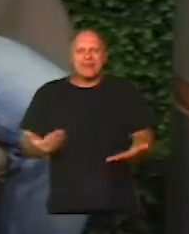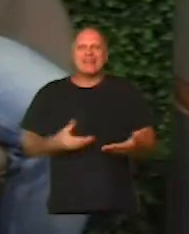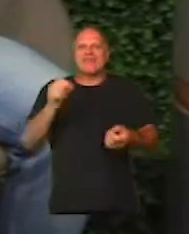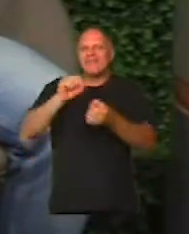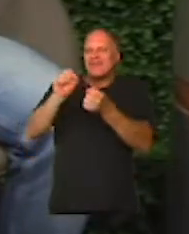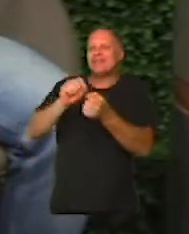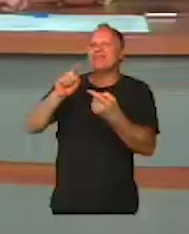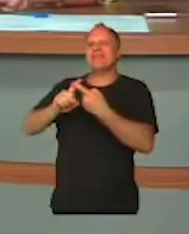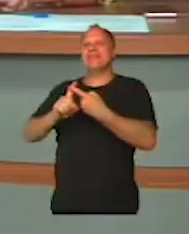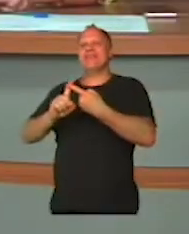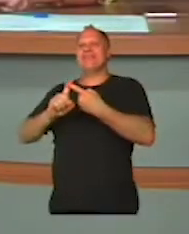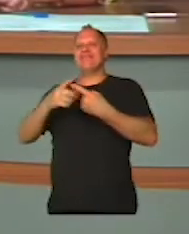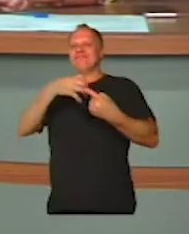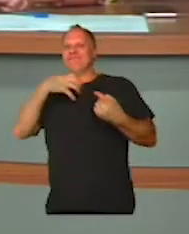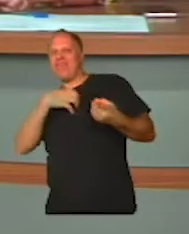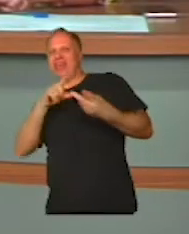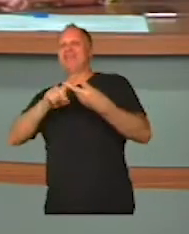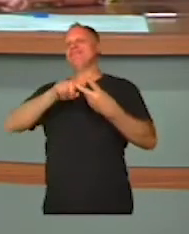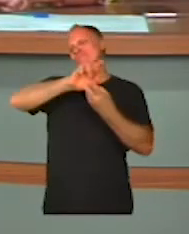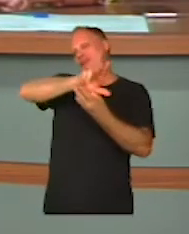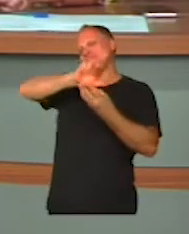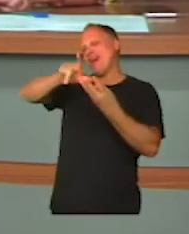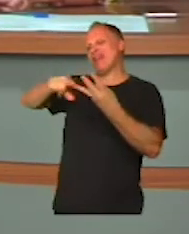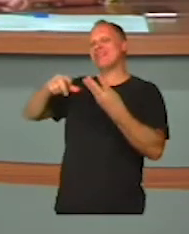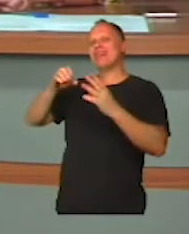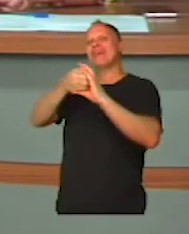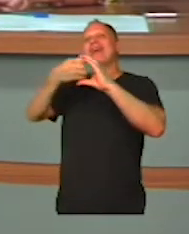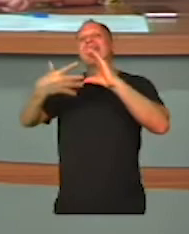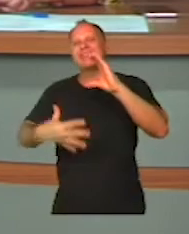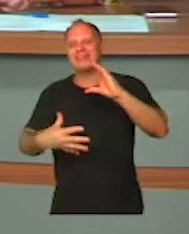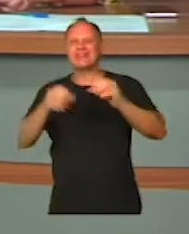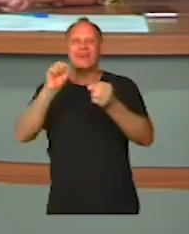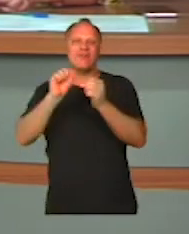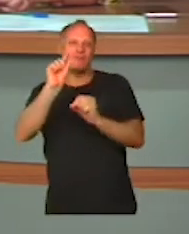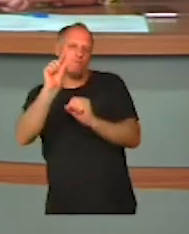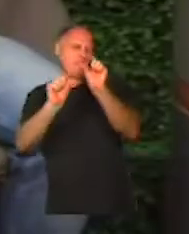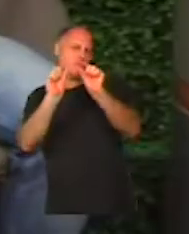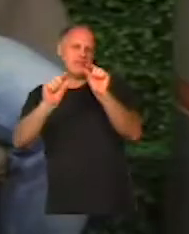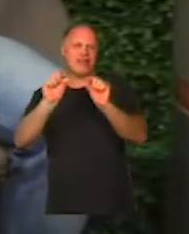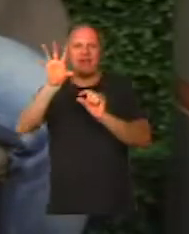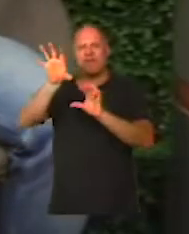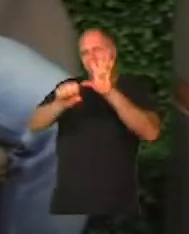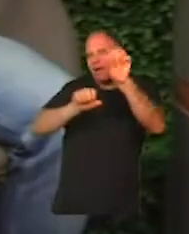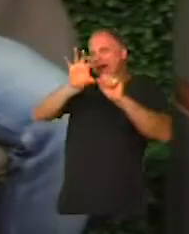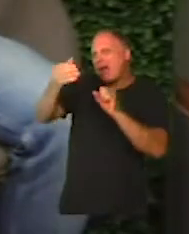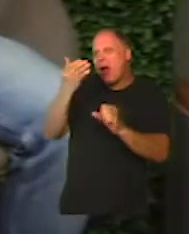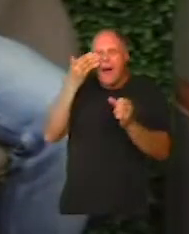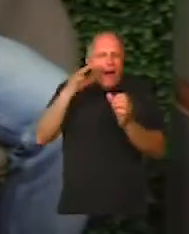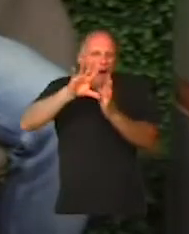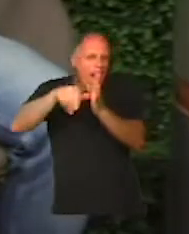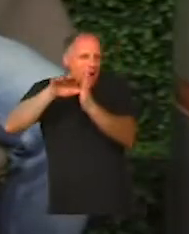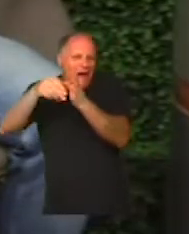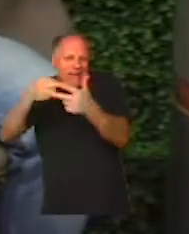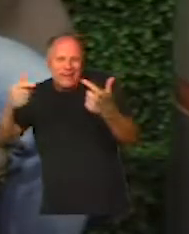Oliveira, entra a Xande Finotti, que vai estar conosco. Né? Então a gente faz tudo por dublagem. Perfeito. É tudo dublagem. Novelas